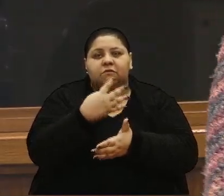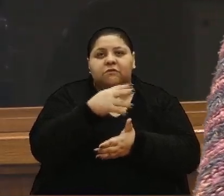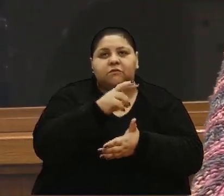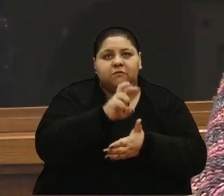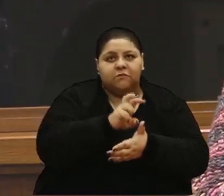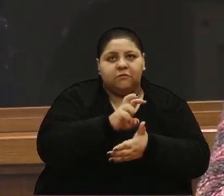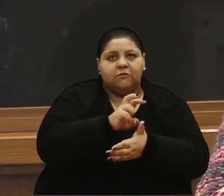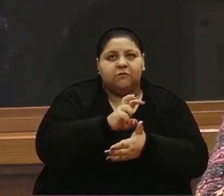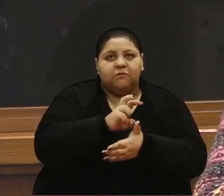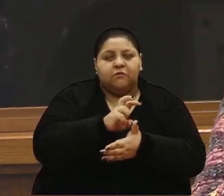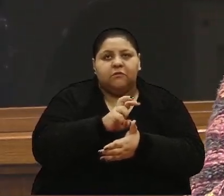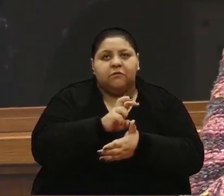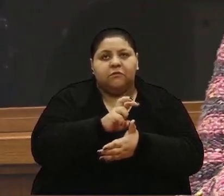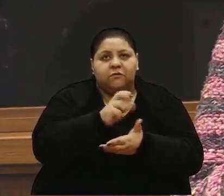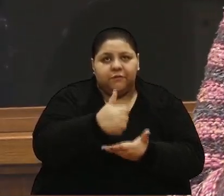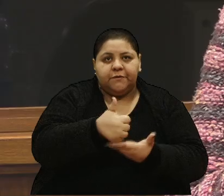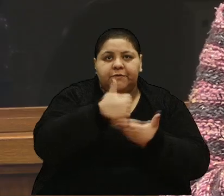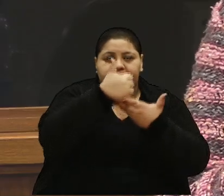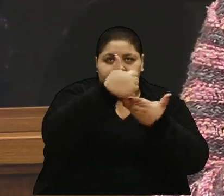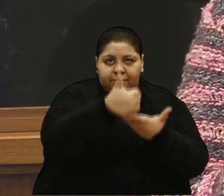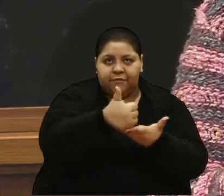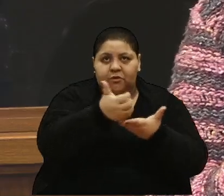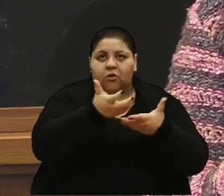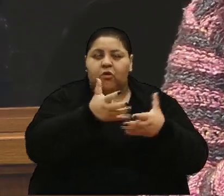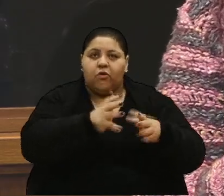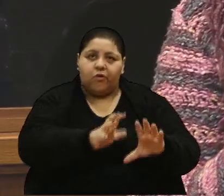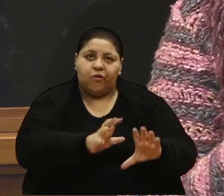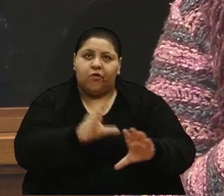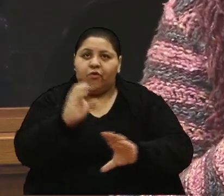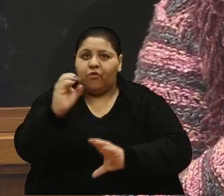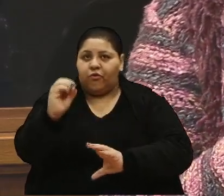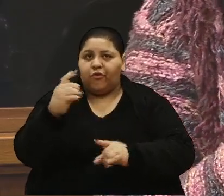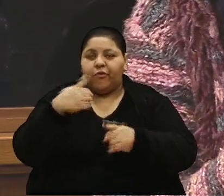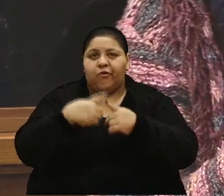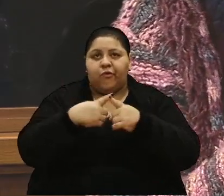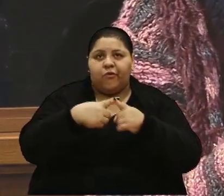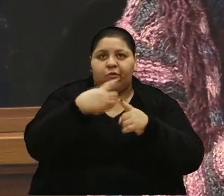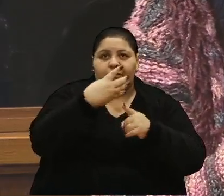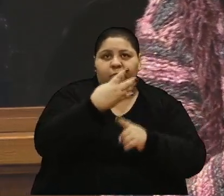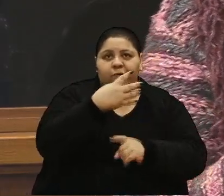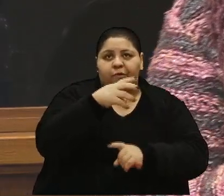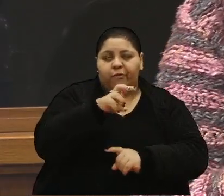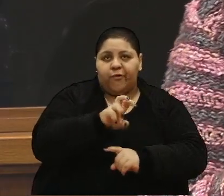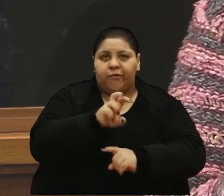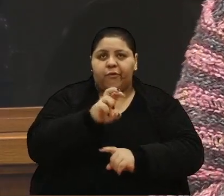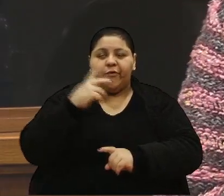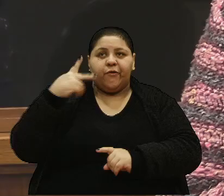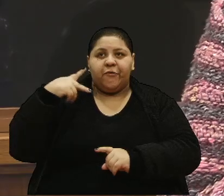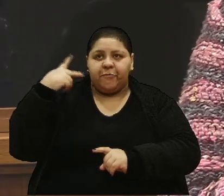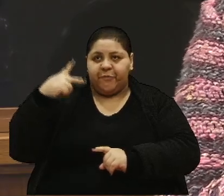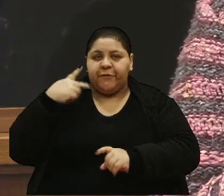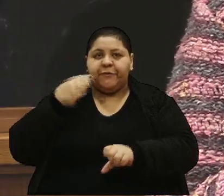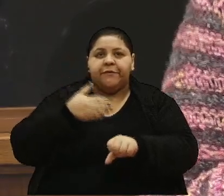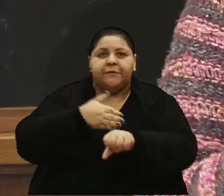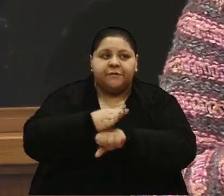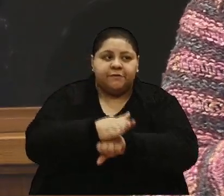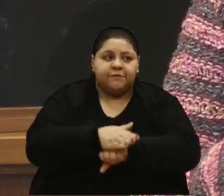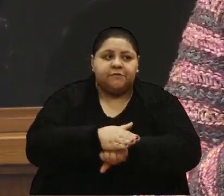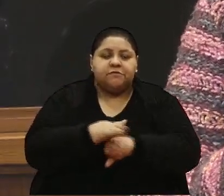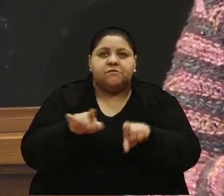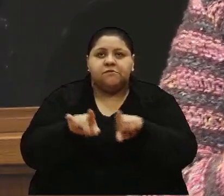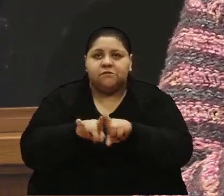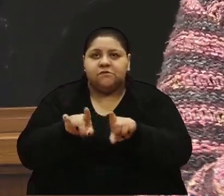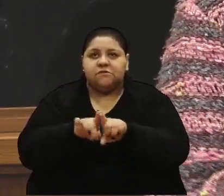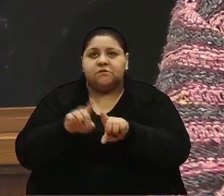45 votos favoráveis contra a 0, porque eram 45 parlamentares presentes. Então, foi